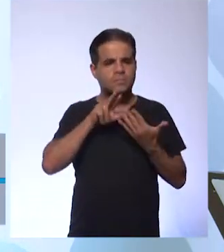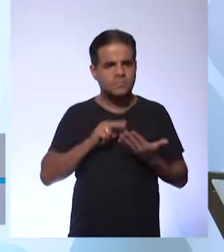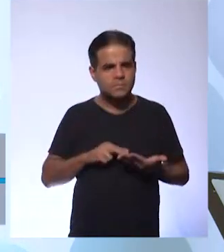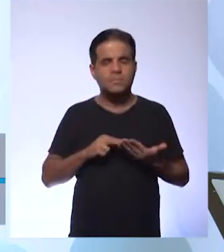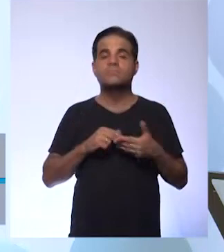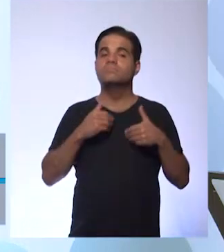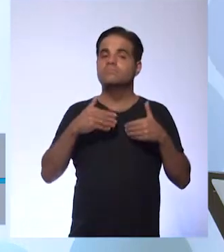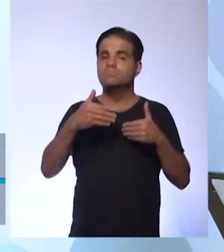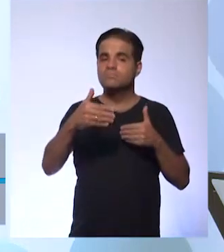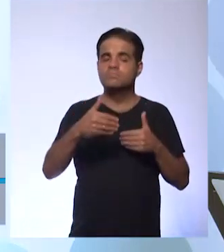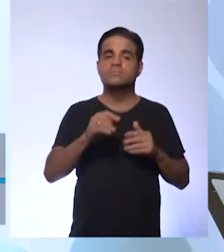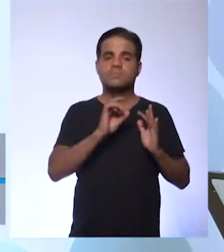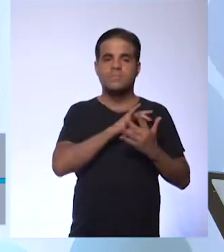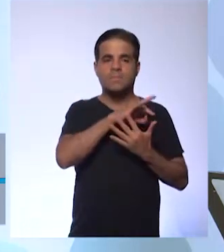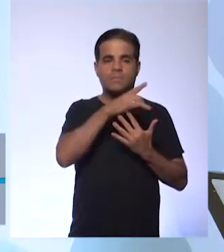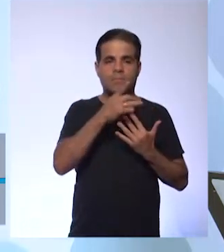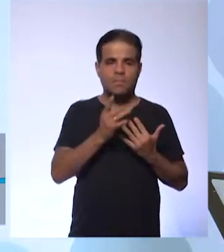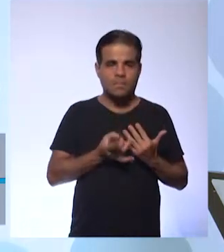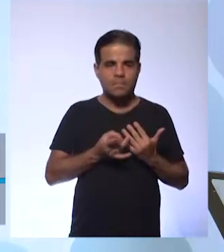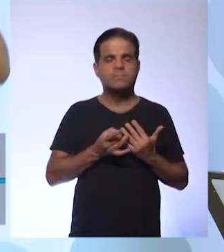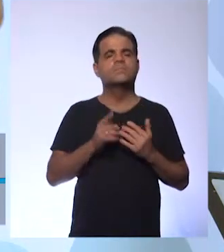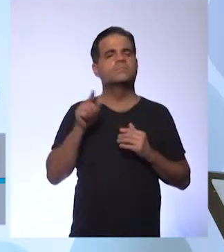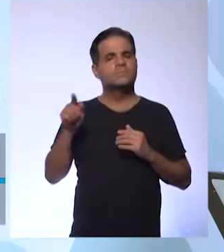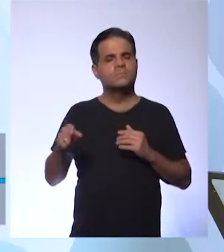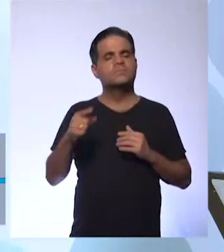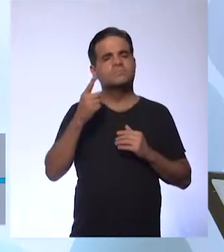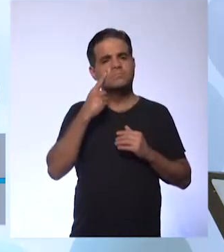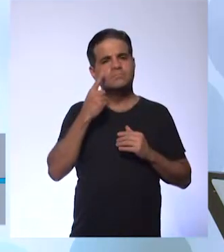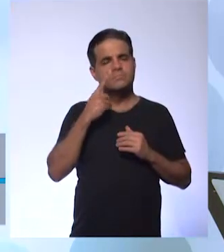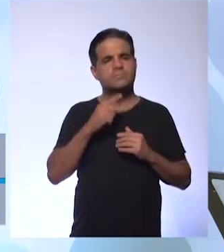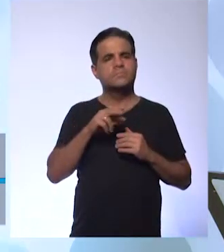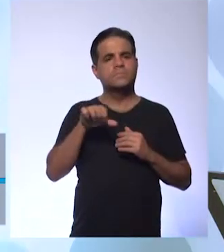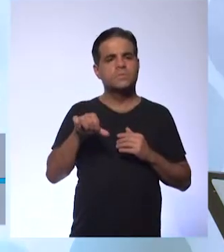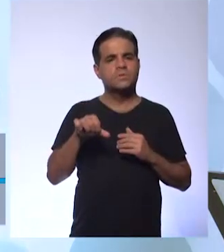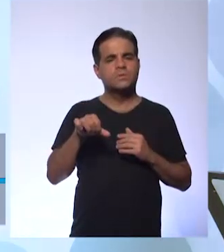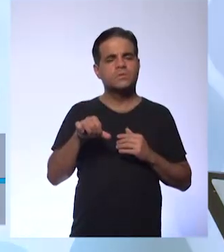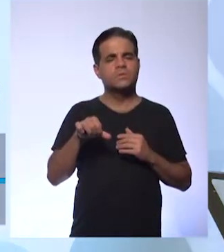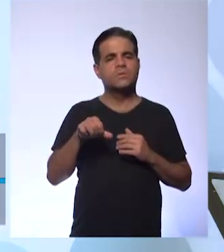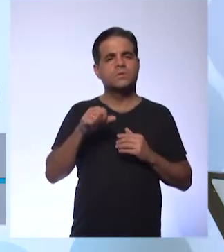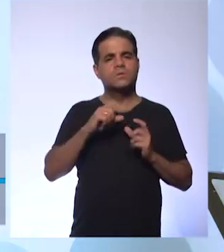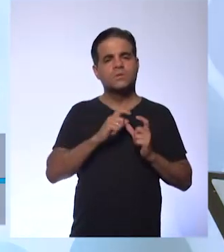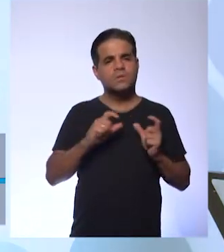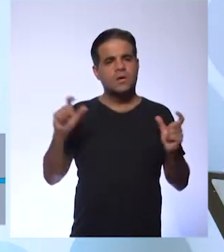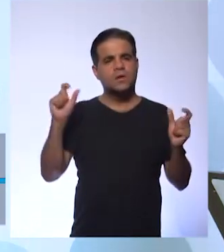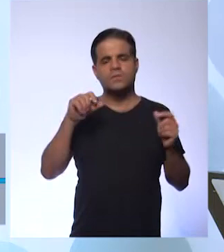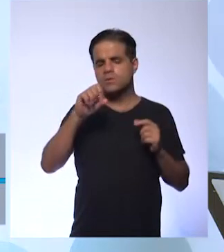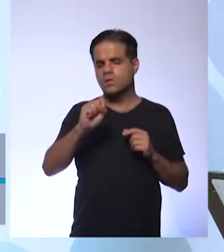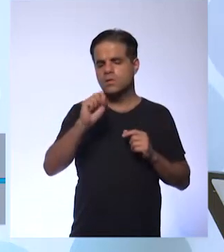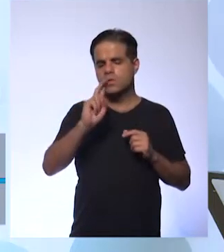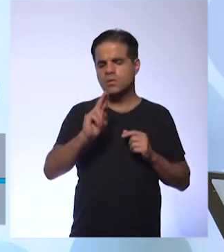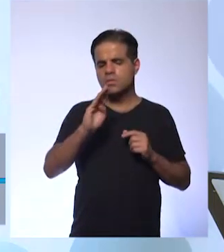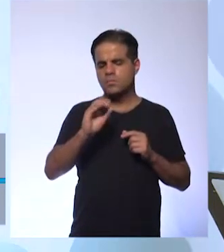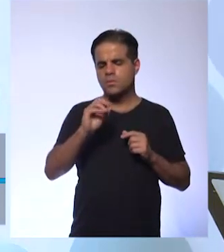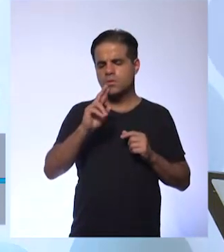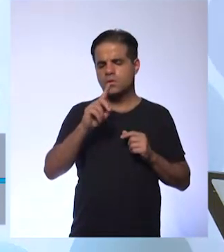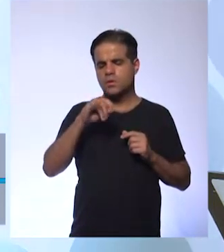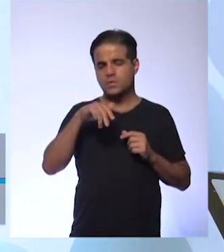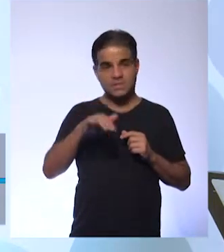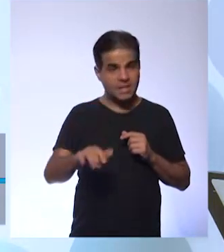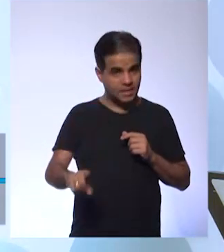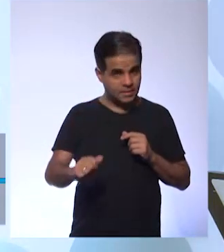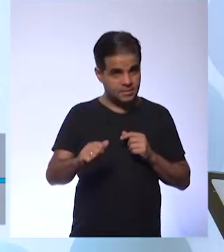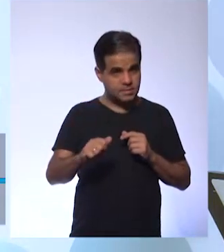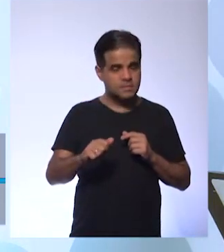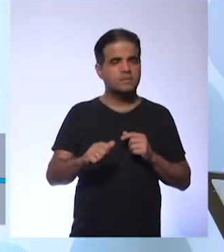E aí depois vem cada sentido lá, que a gente viu, são 9 as orações subordinadas adverbiais. Bora lá,